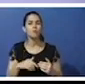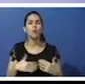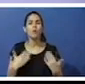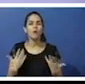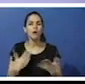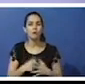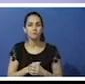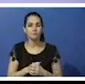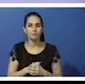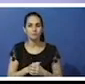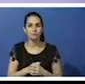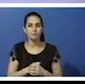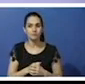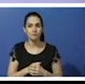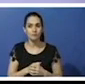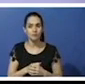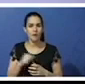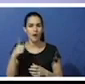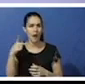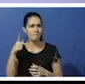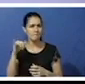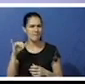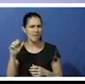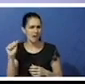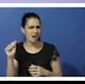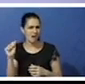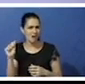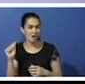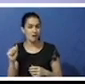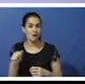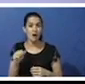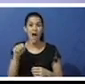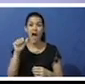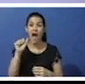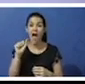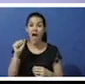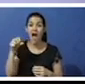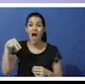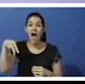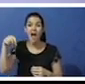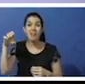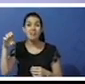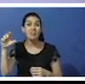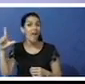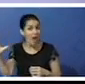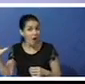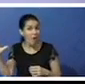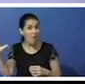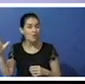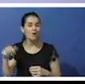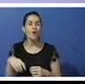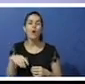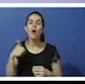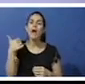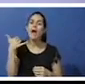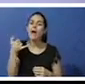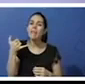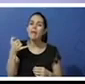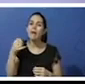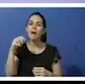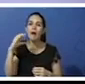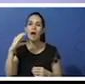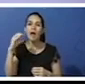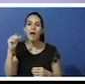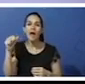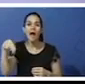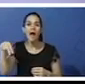pastel. Olha, eu tenho a pia, eu tenho o anel e eu tenho a caneta. Qual